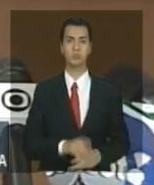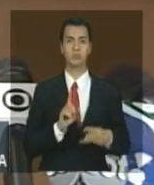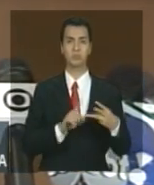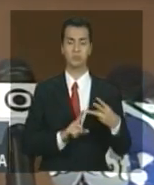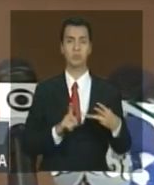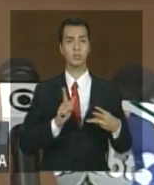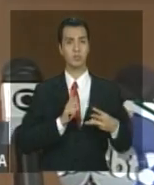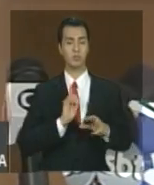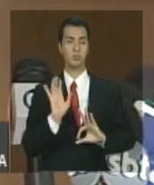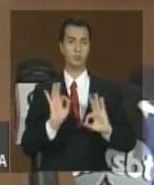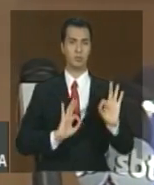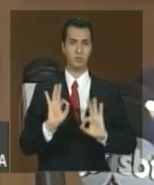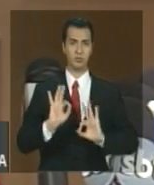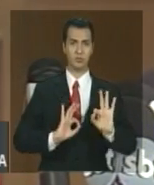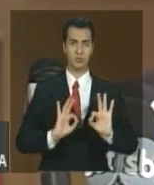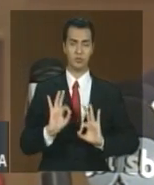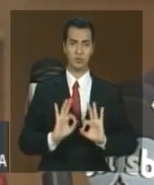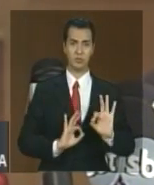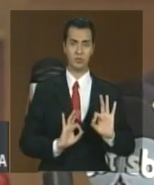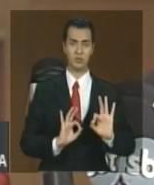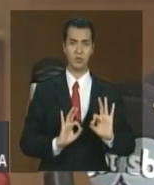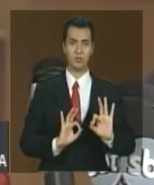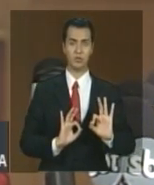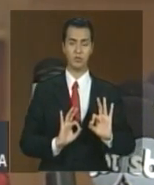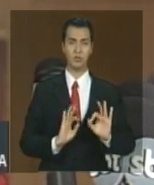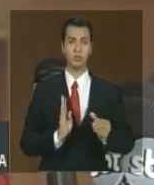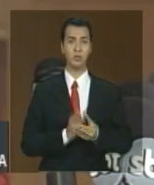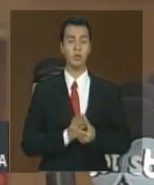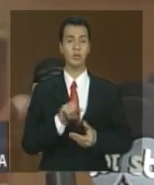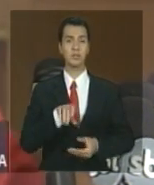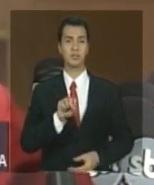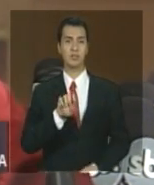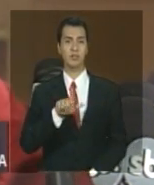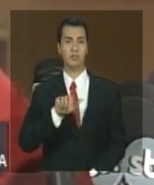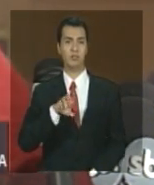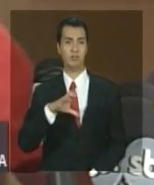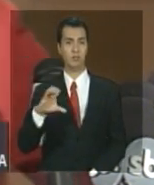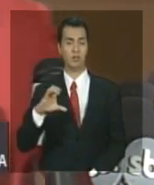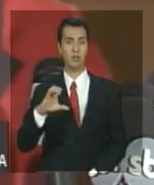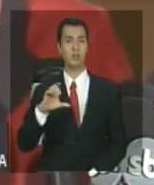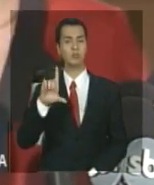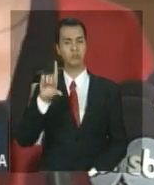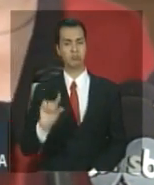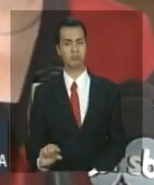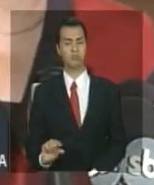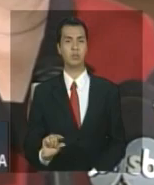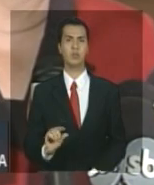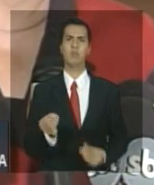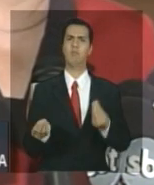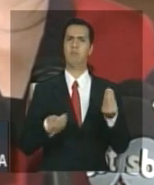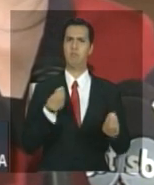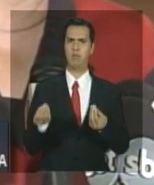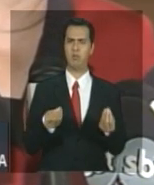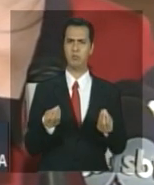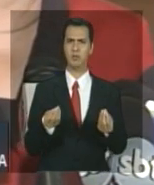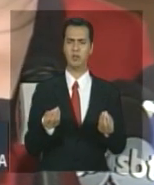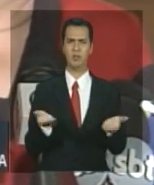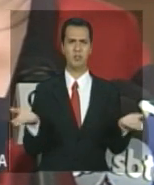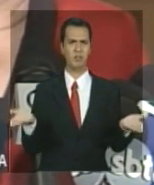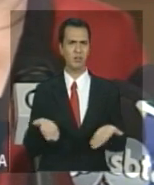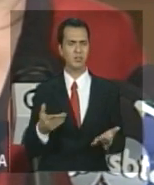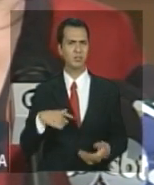temos um processo de redução do juro da Selic responsável, não há explicação para